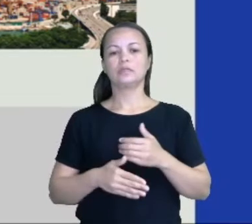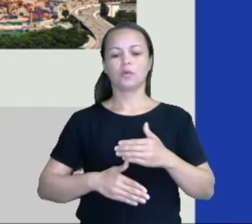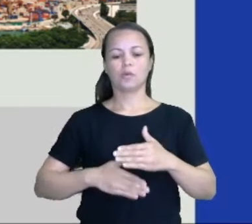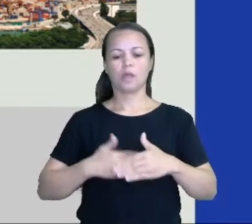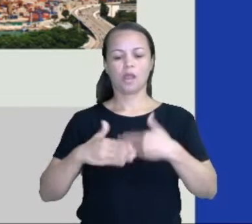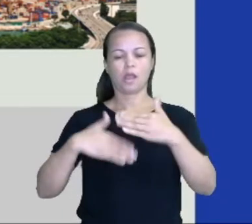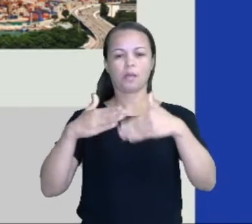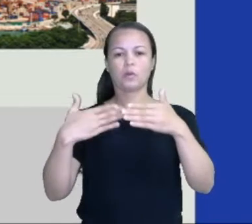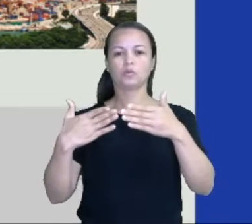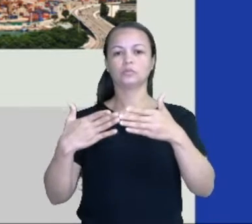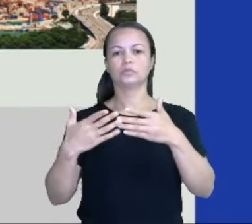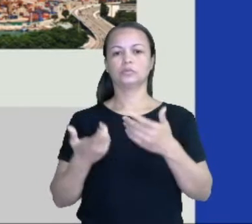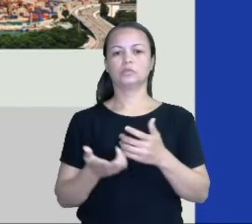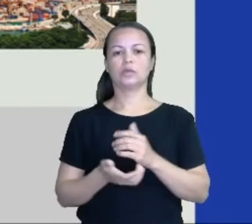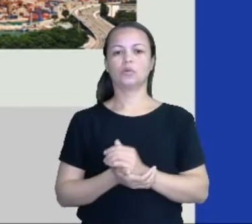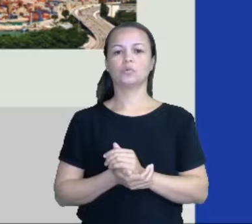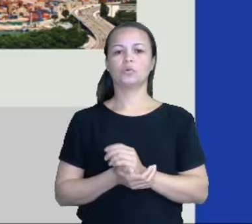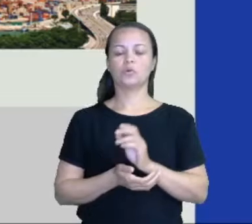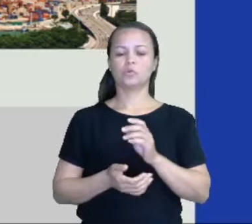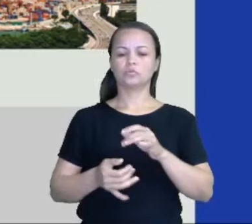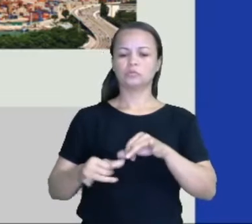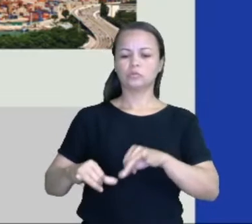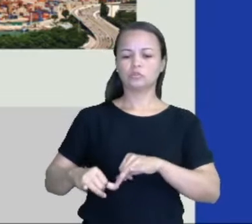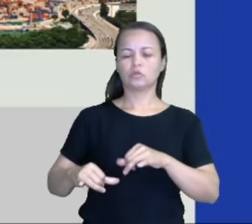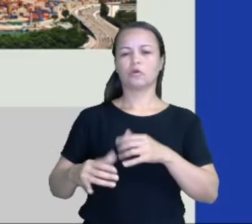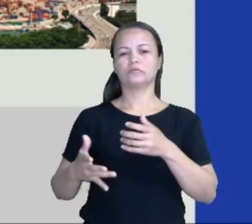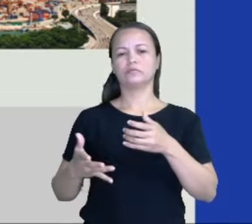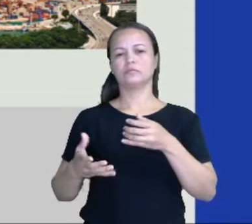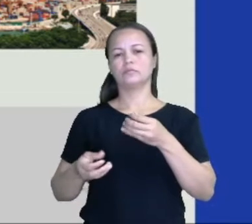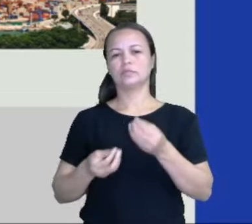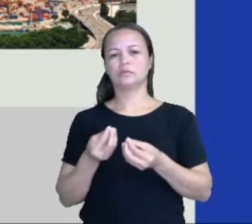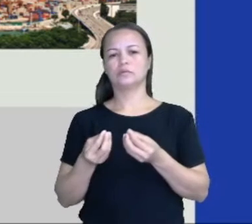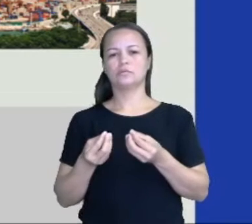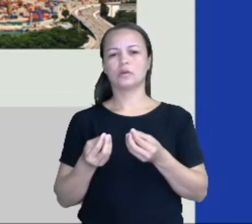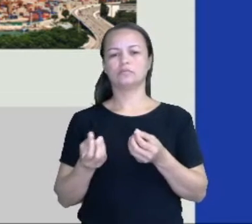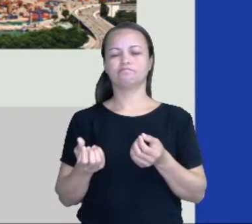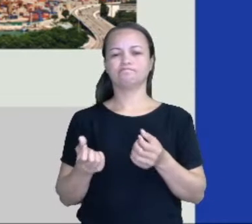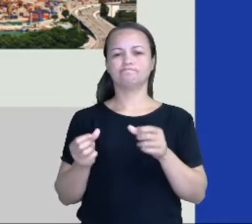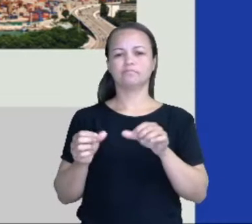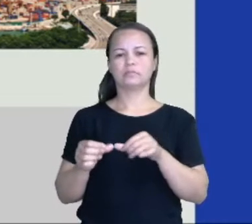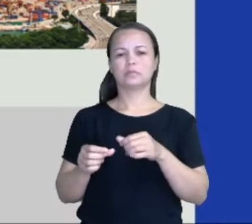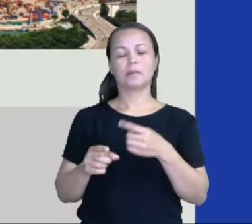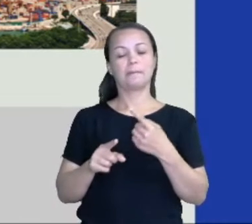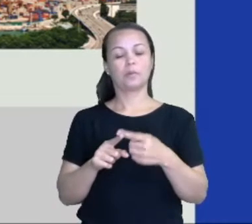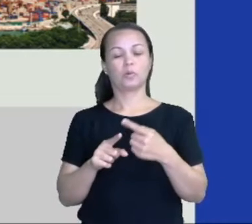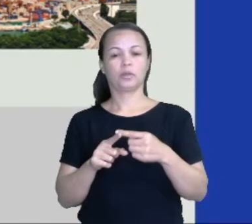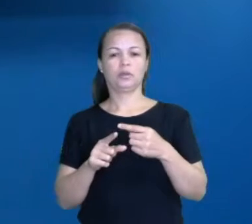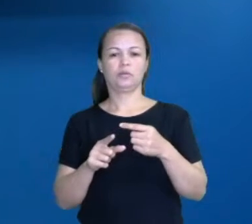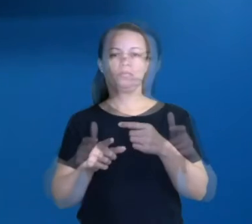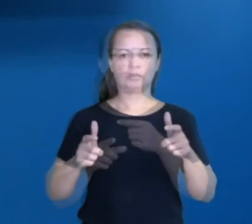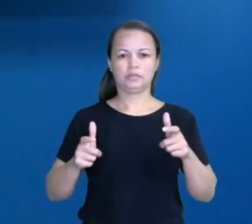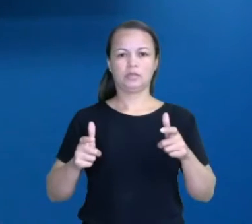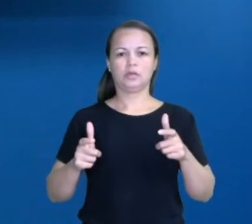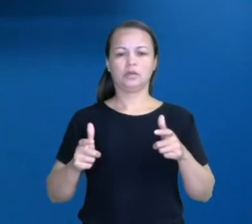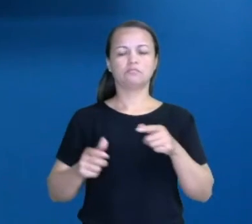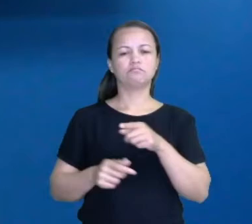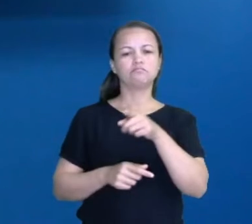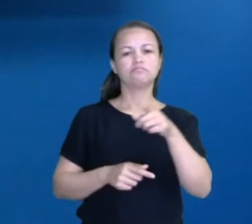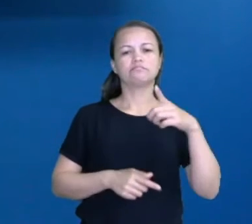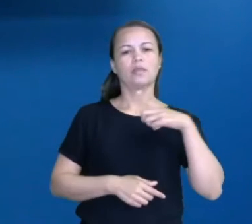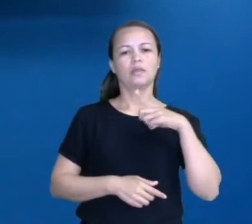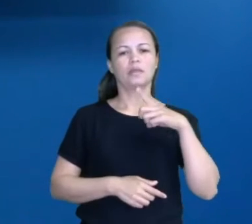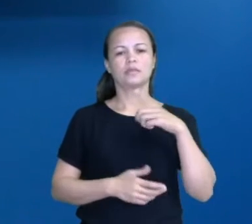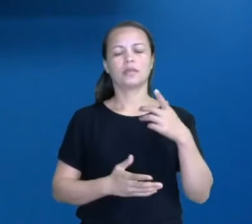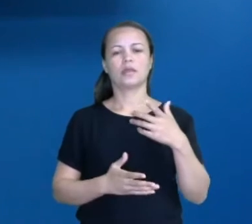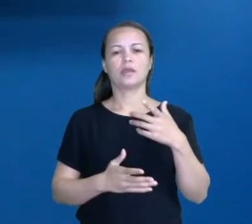produção, ela sofre uma demanda. Por quê? Porque com o crescimento da população, você tem